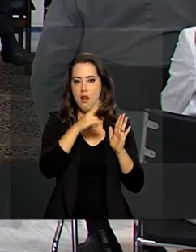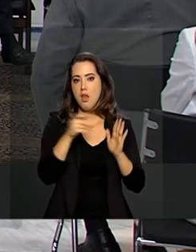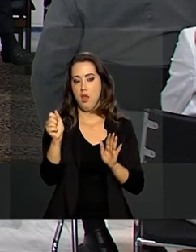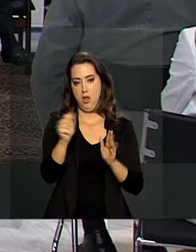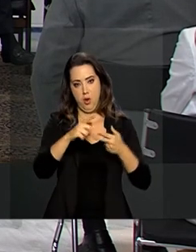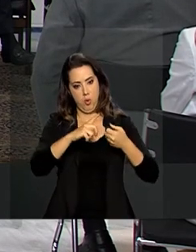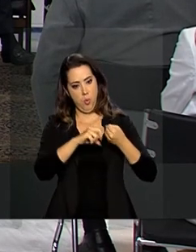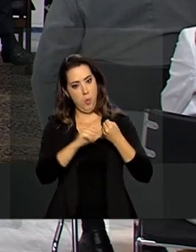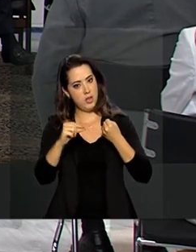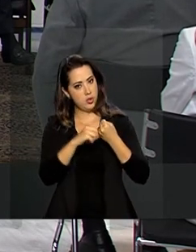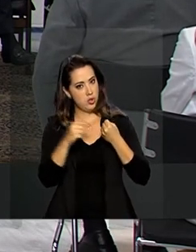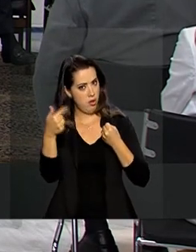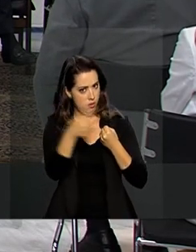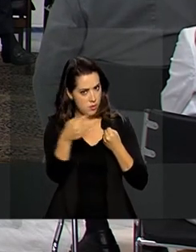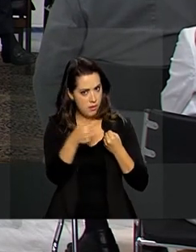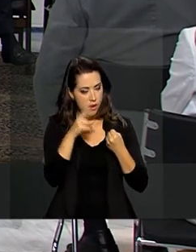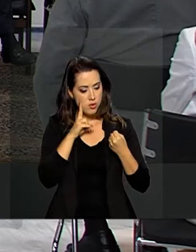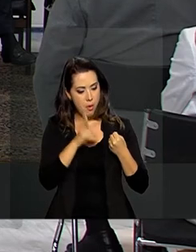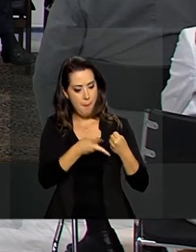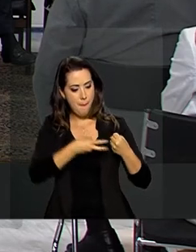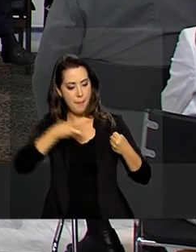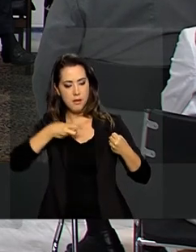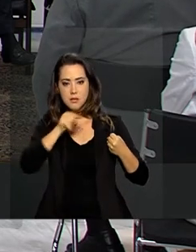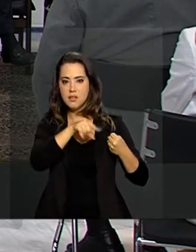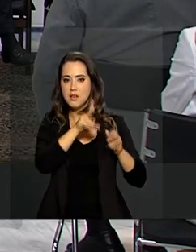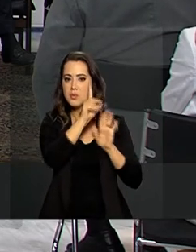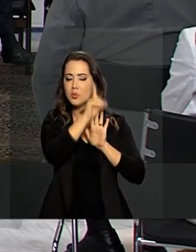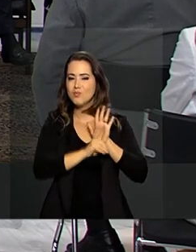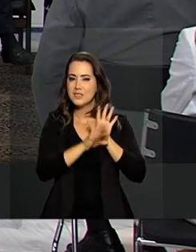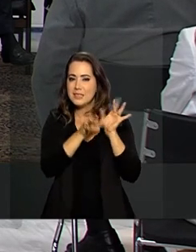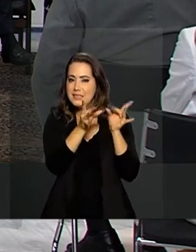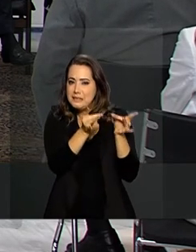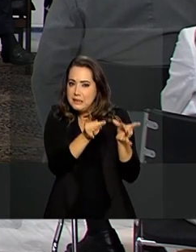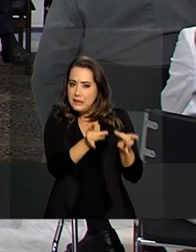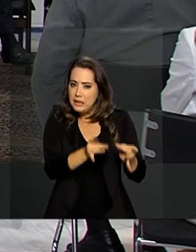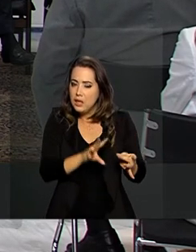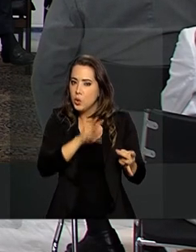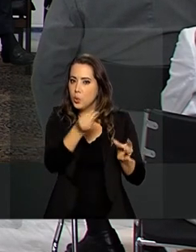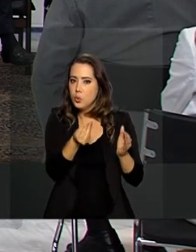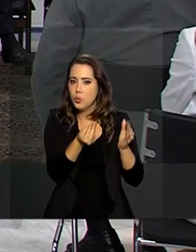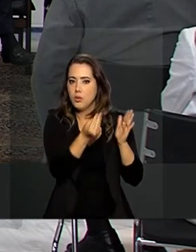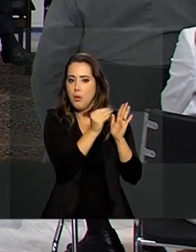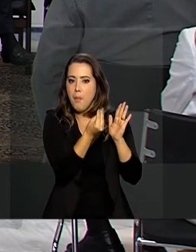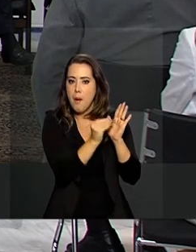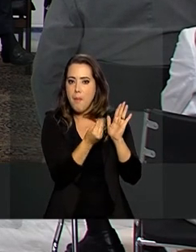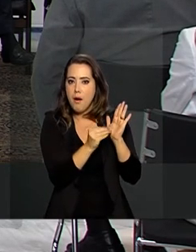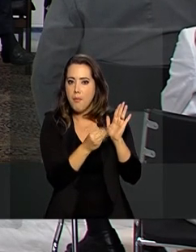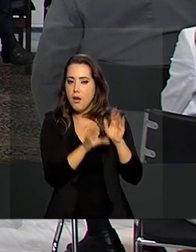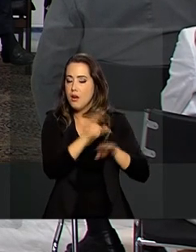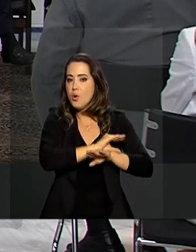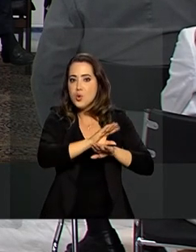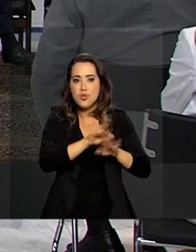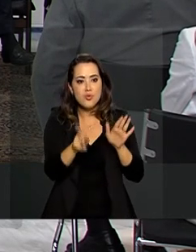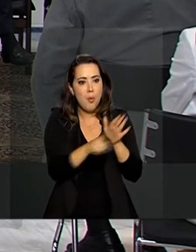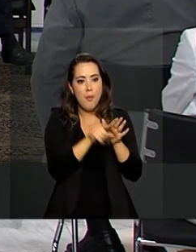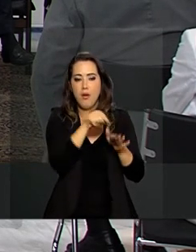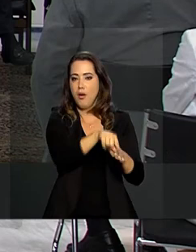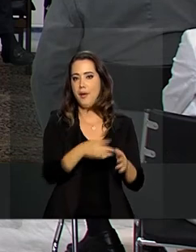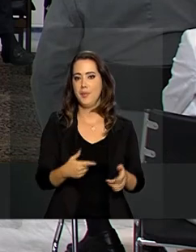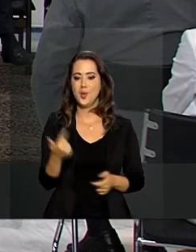71 é percebe que os direitos estão elencados no texto constitucional e nenhuma lei infraconstitucional